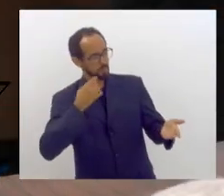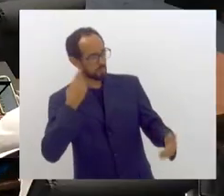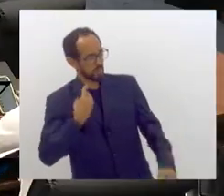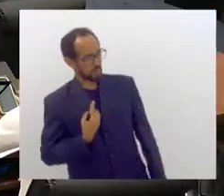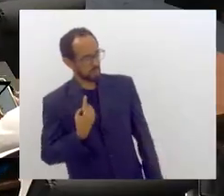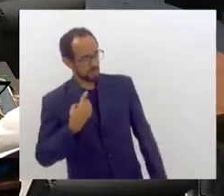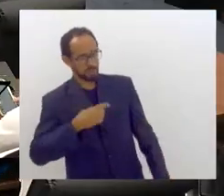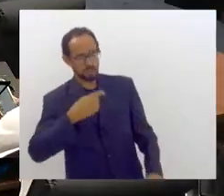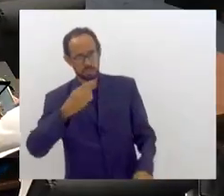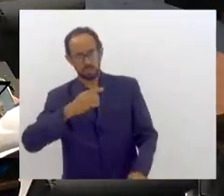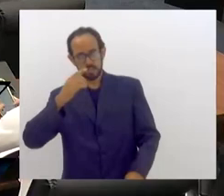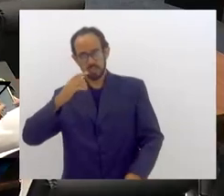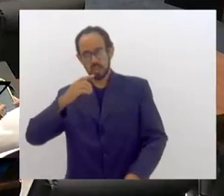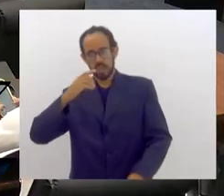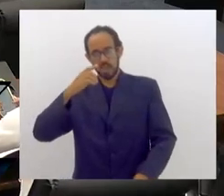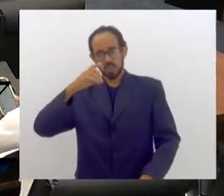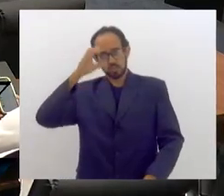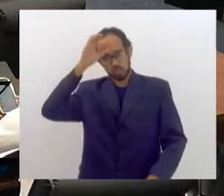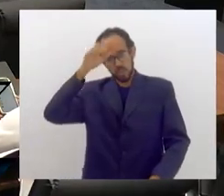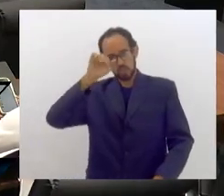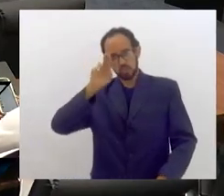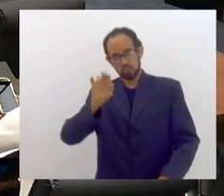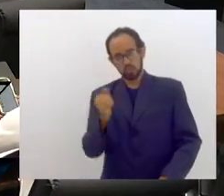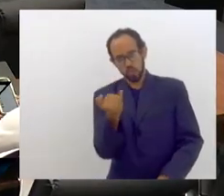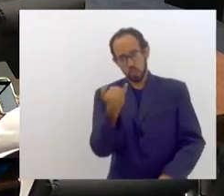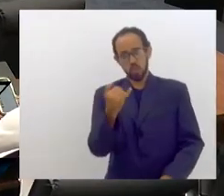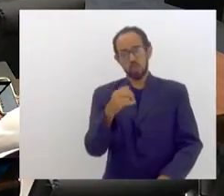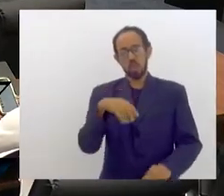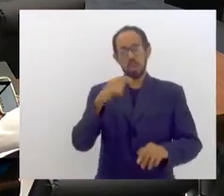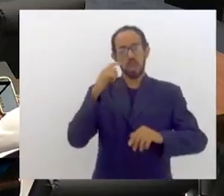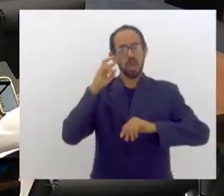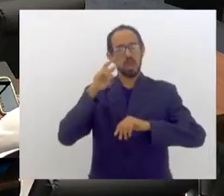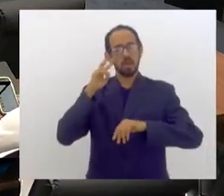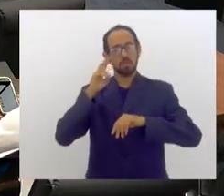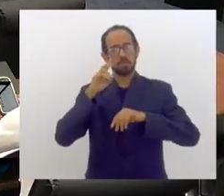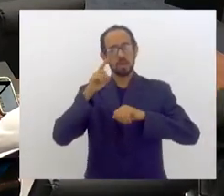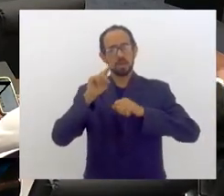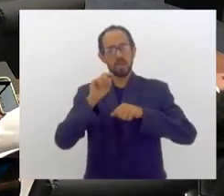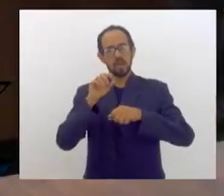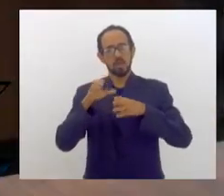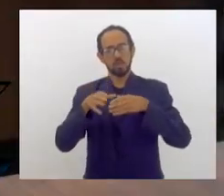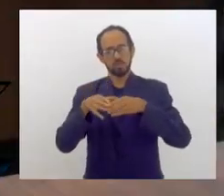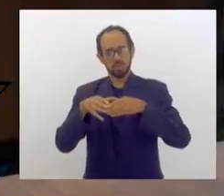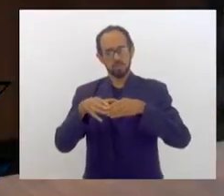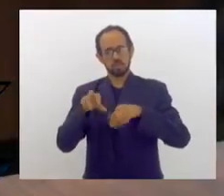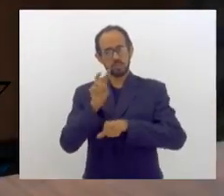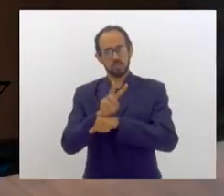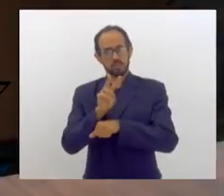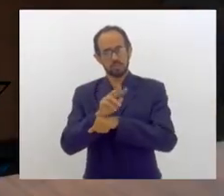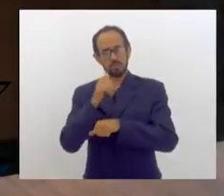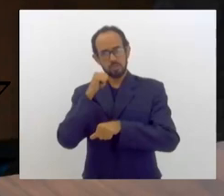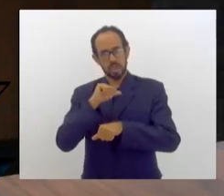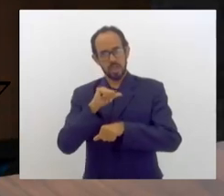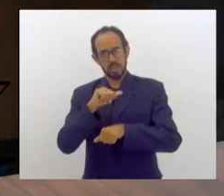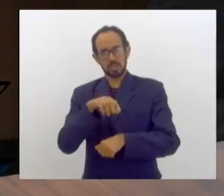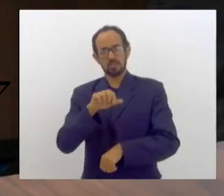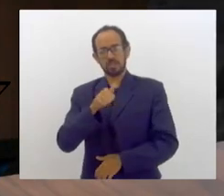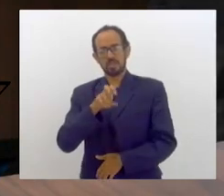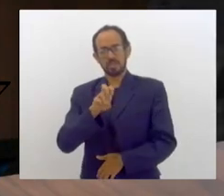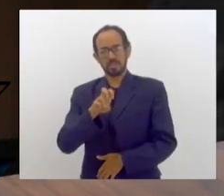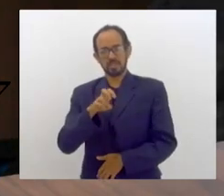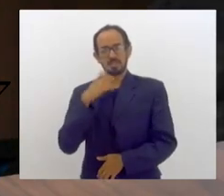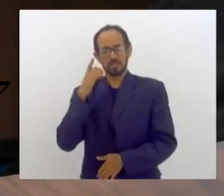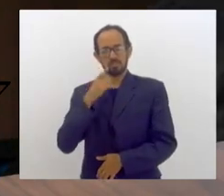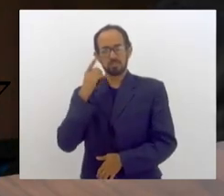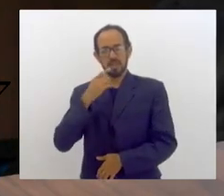instalávamos lá a Comissão de Defesa dos Direitos da Mulher, e aí tenho muito orgulho aí, com as 15 deputadas também